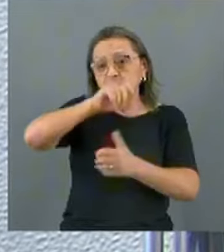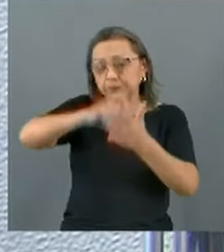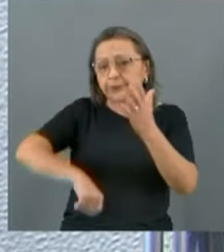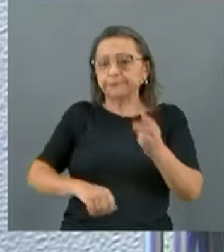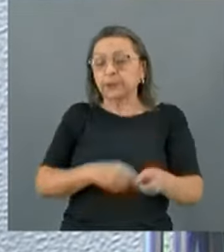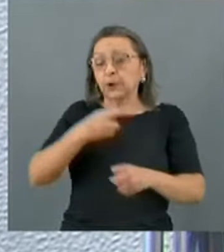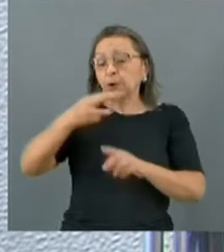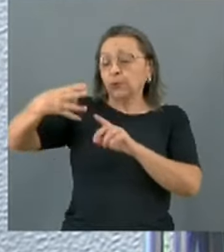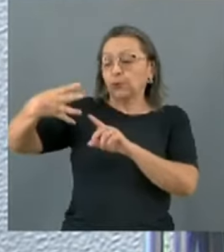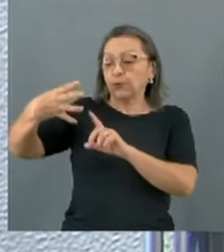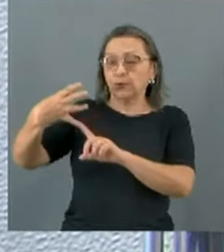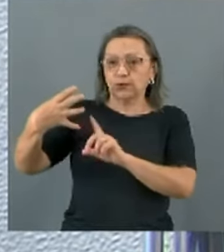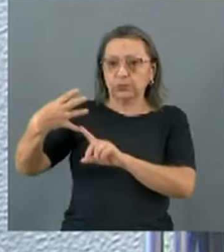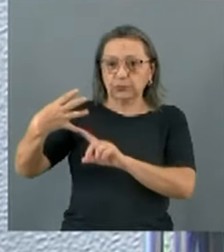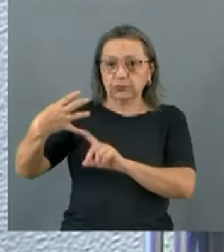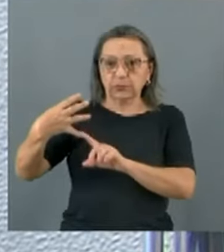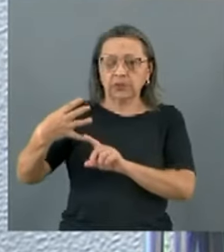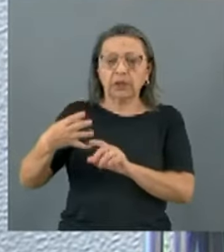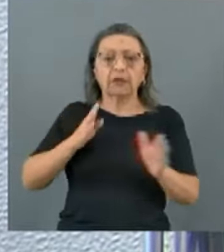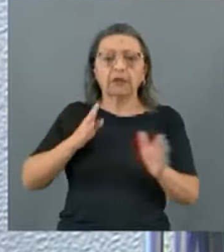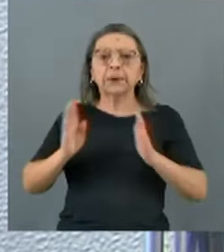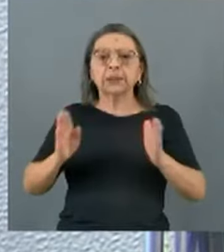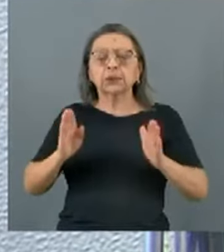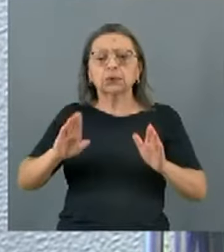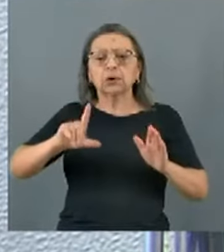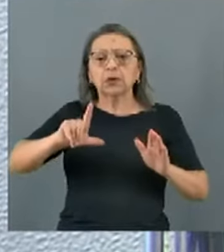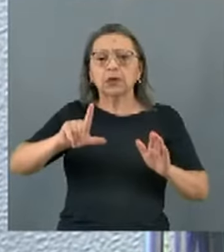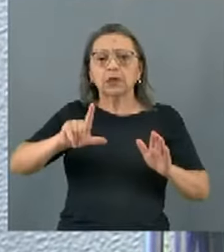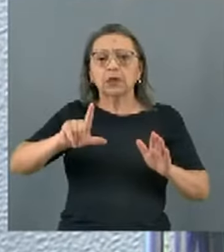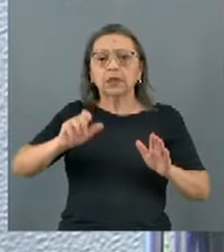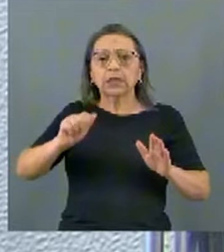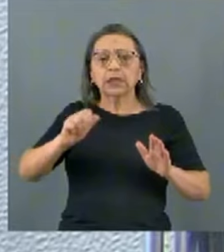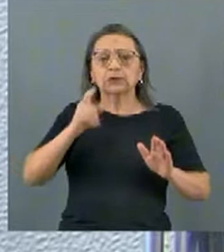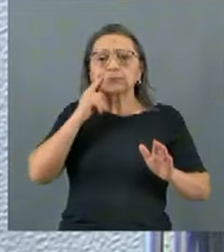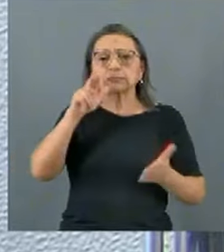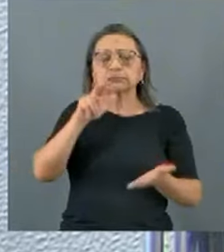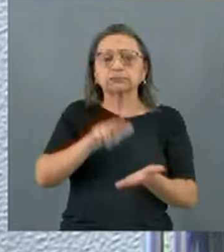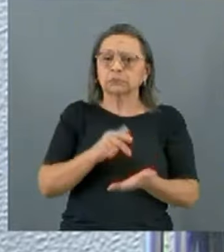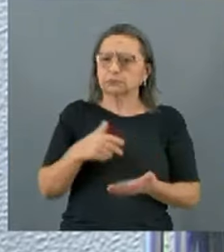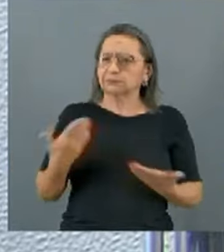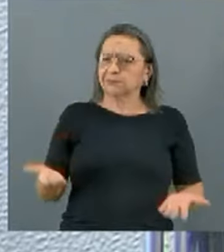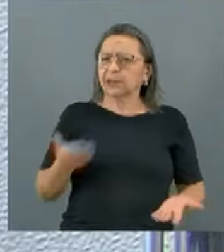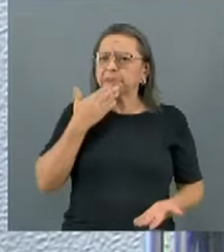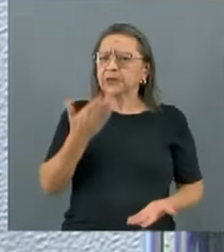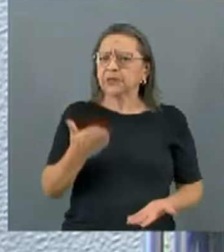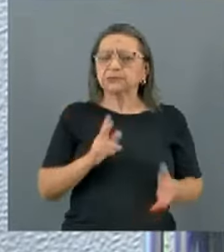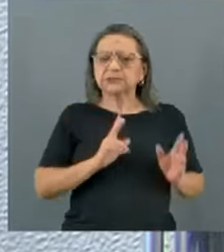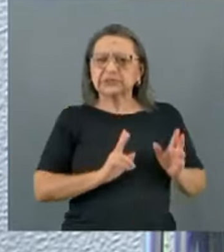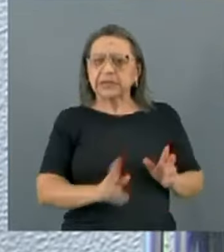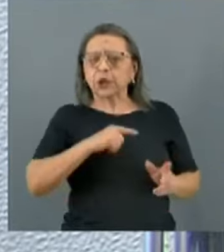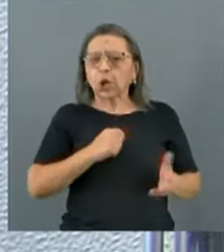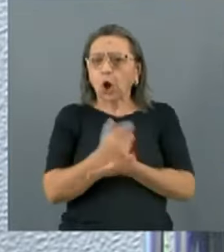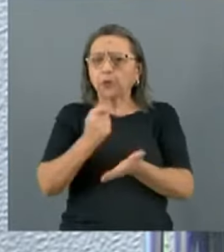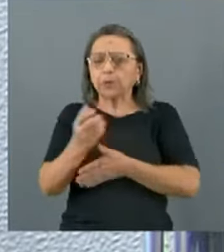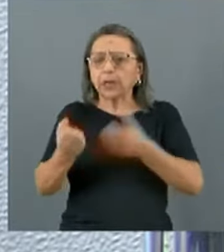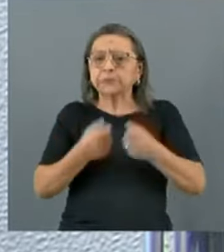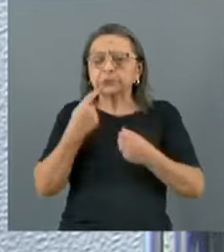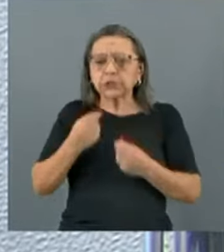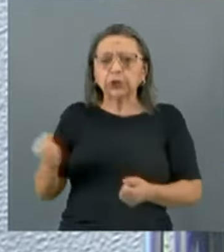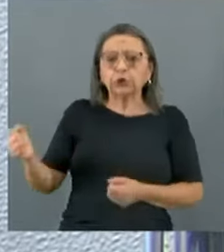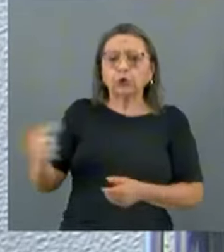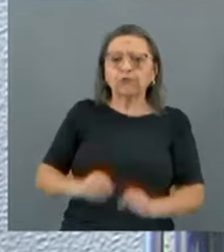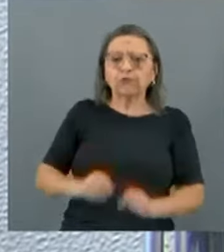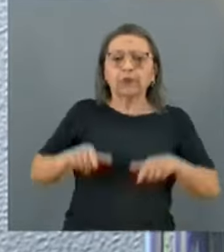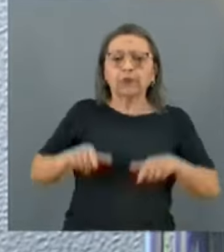item que nós temos é a validade de laudos. Está se pedindo que toda vez que você compra um veículo, você precisa apresentar um novo